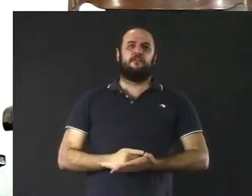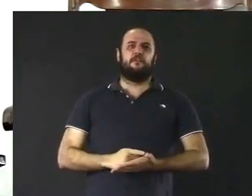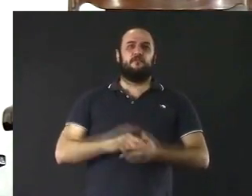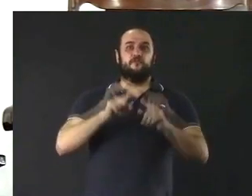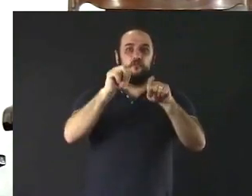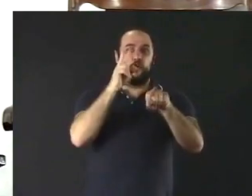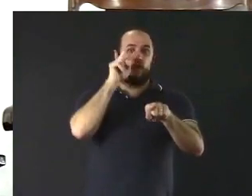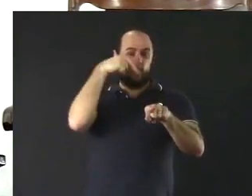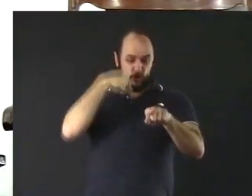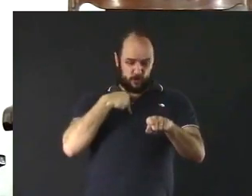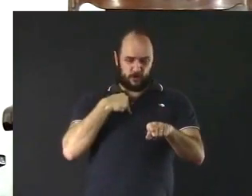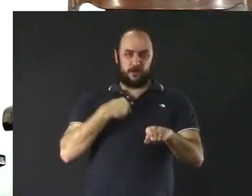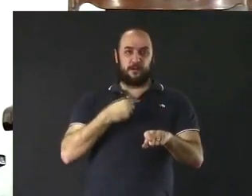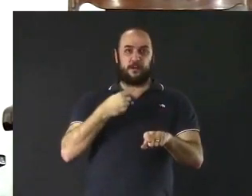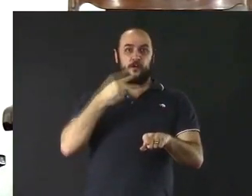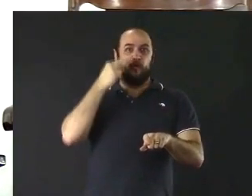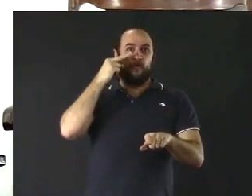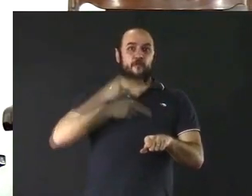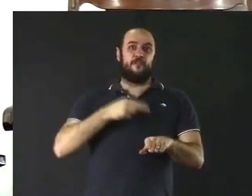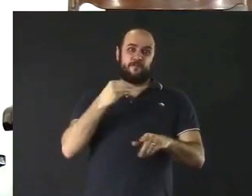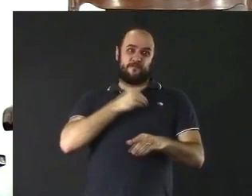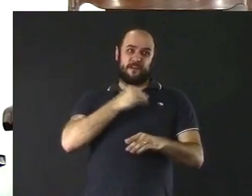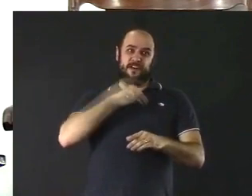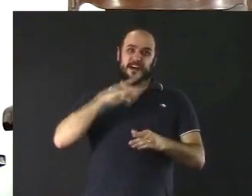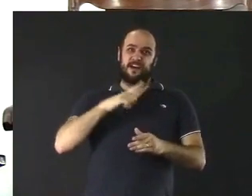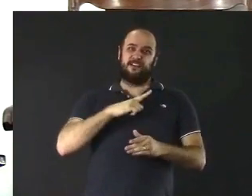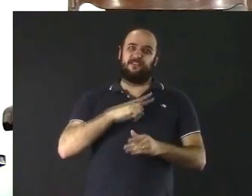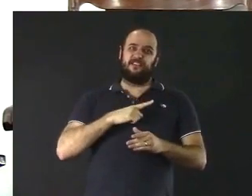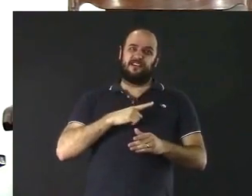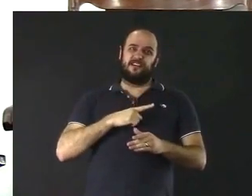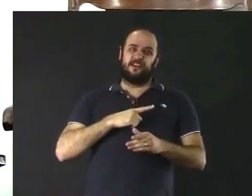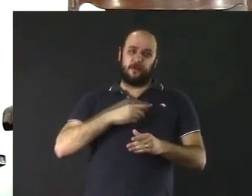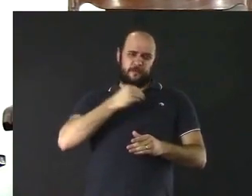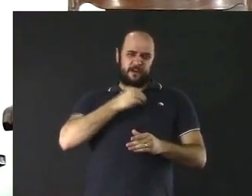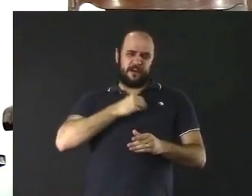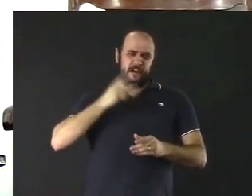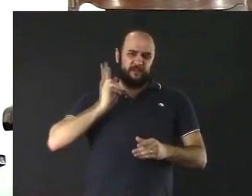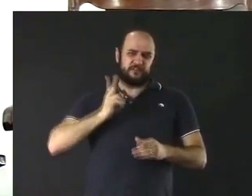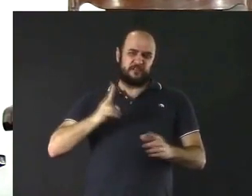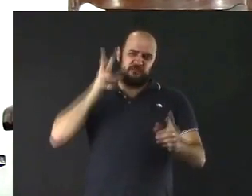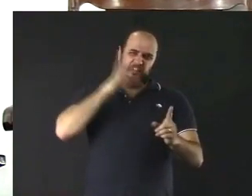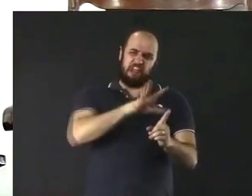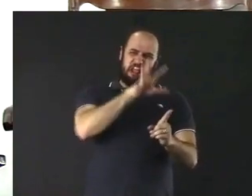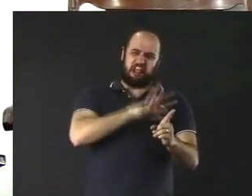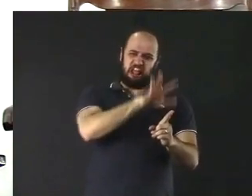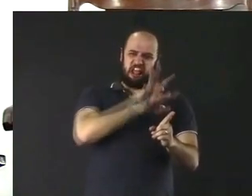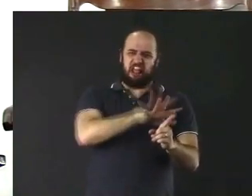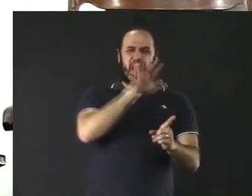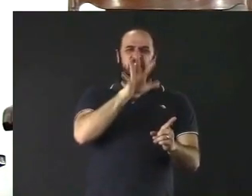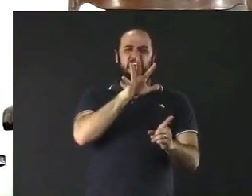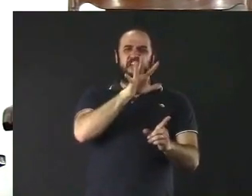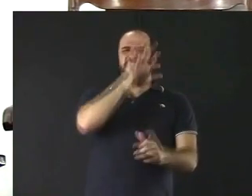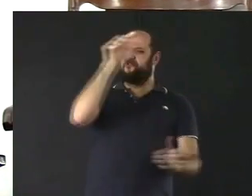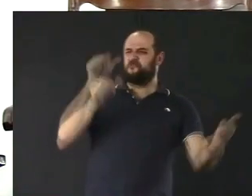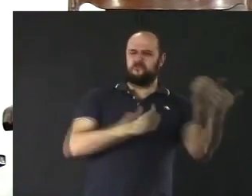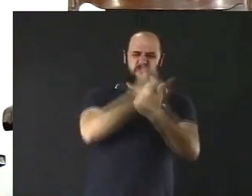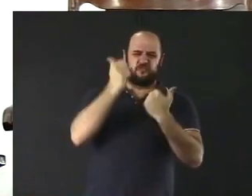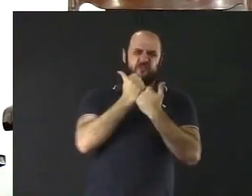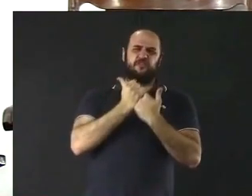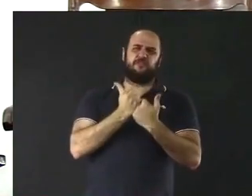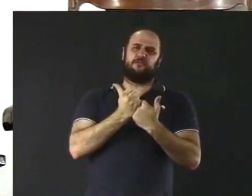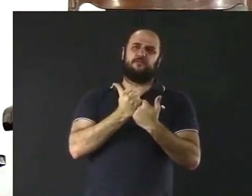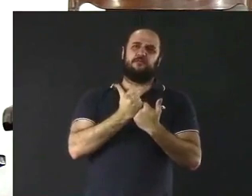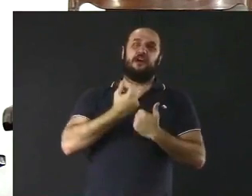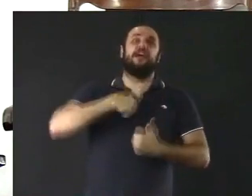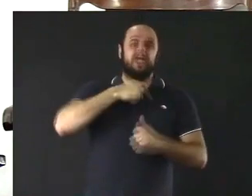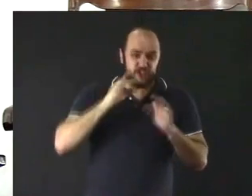si, veja esse pecado que tenazmente te assedia e busque um elemento para substituir isso. E nós